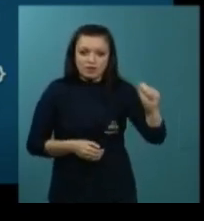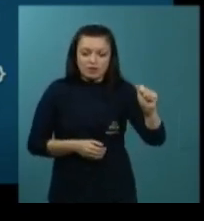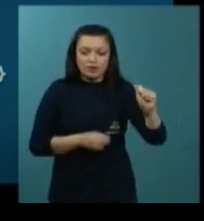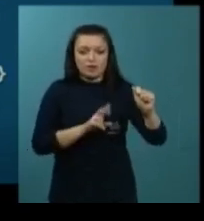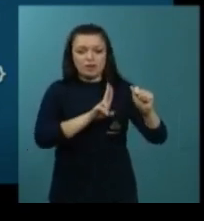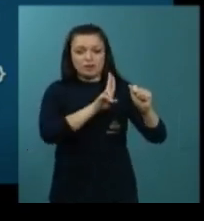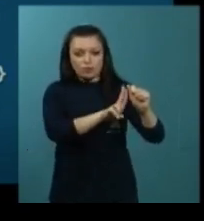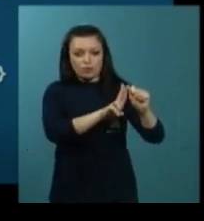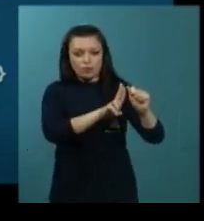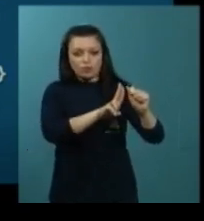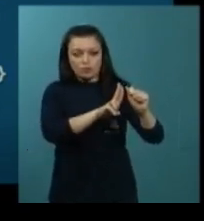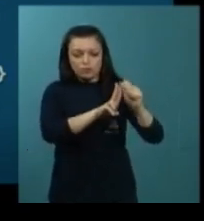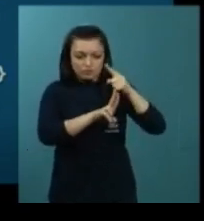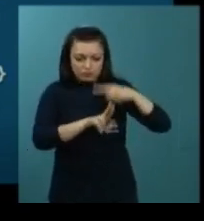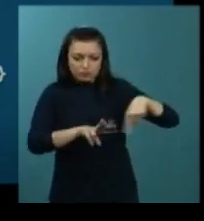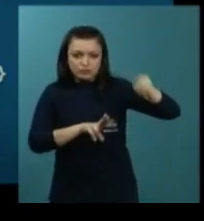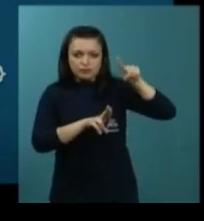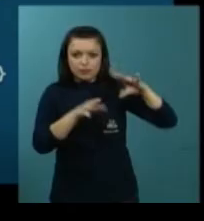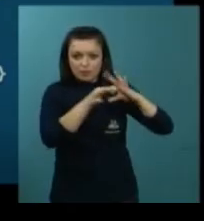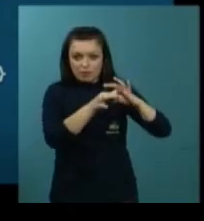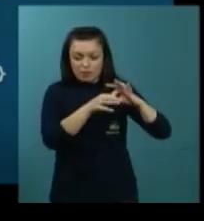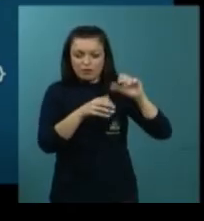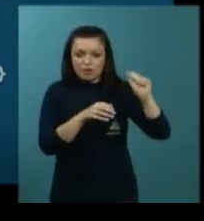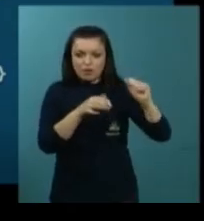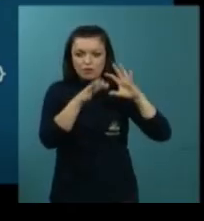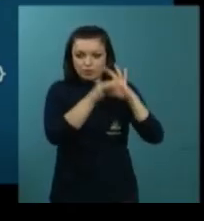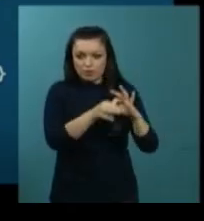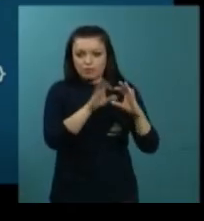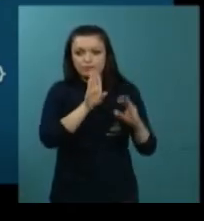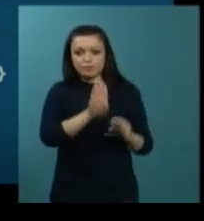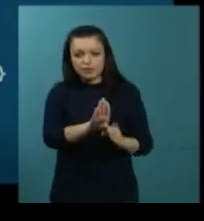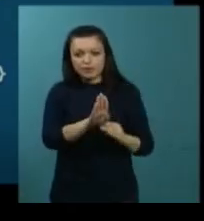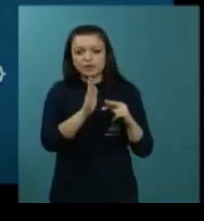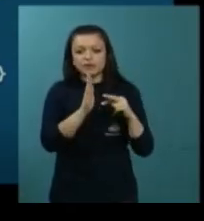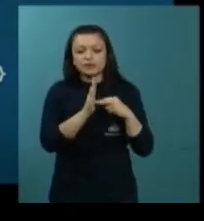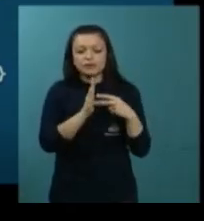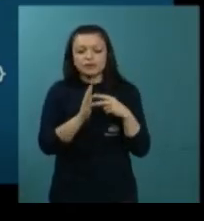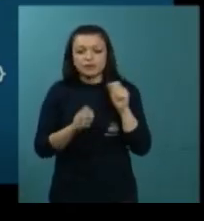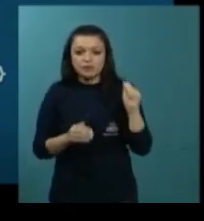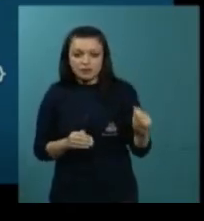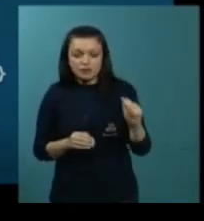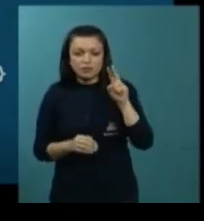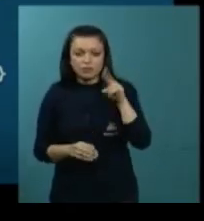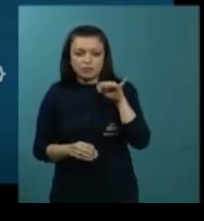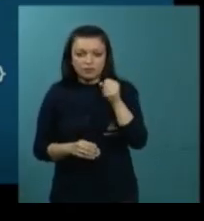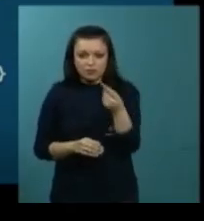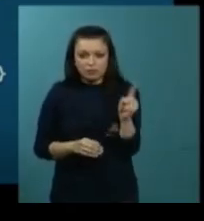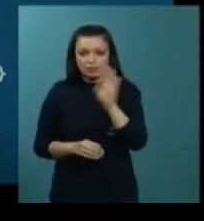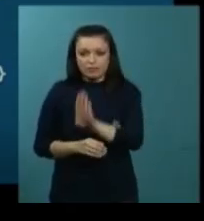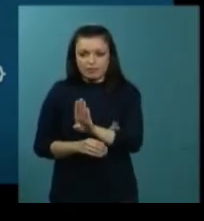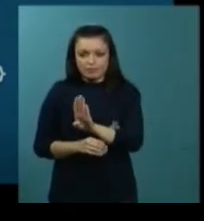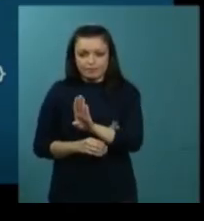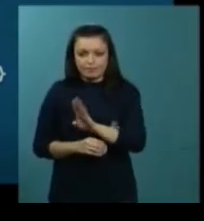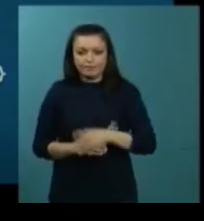A o símbolo de união B e vamos ler A união B.